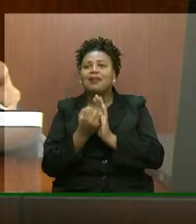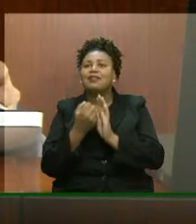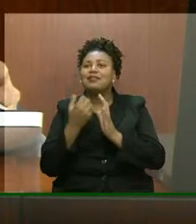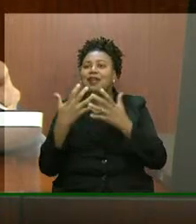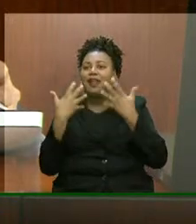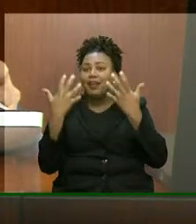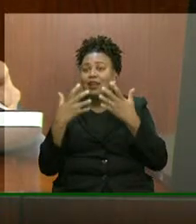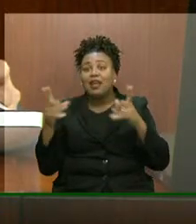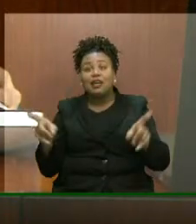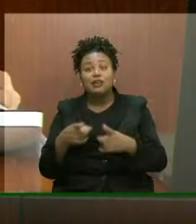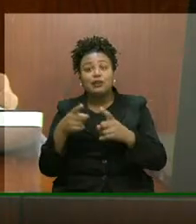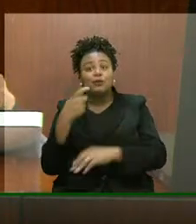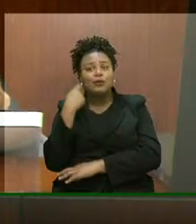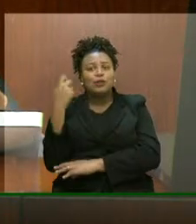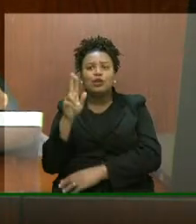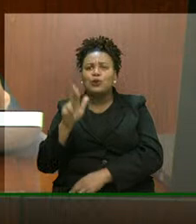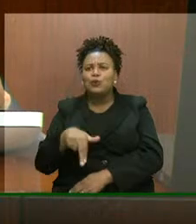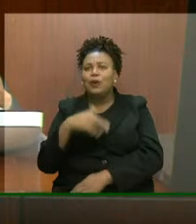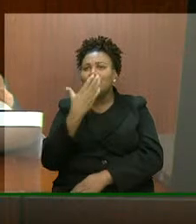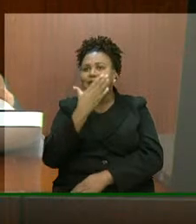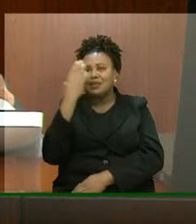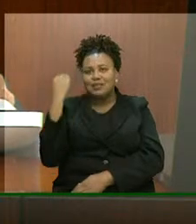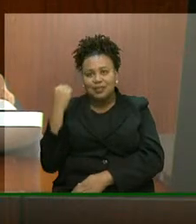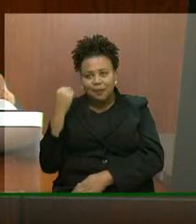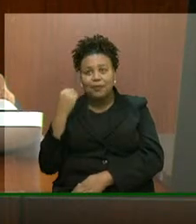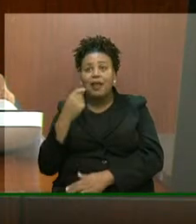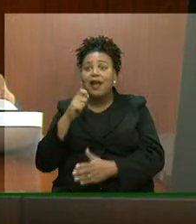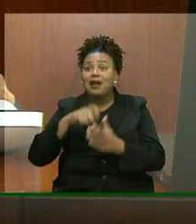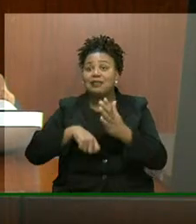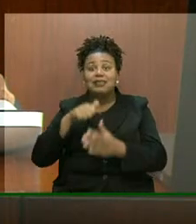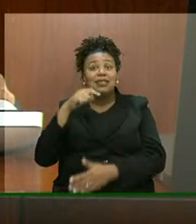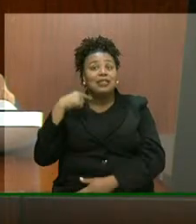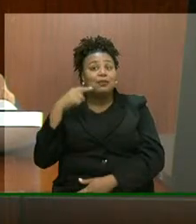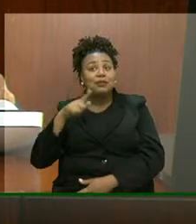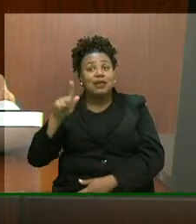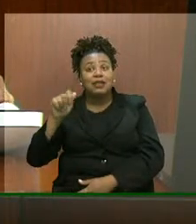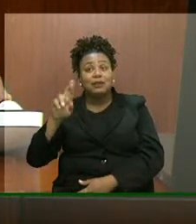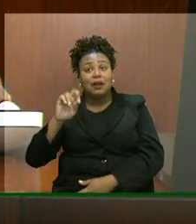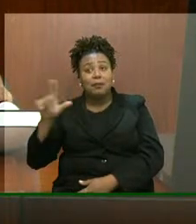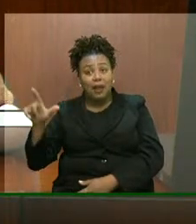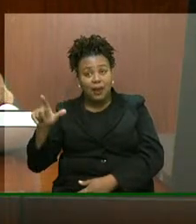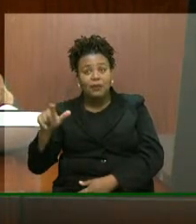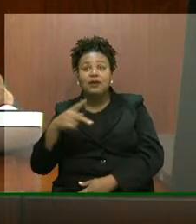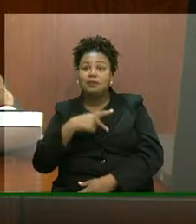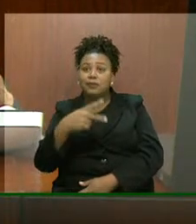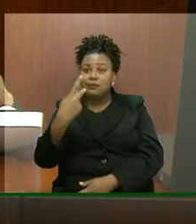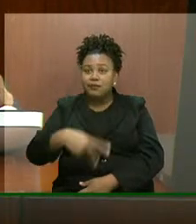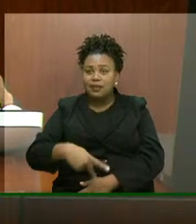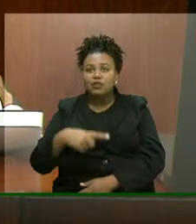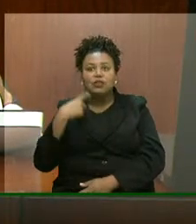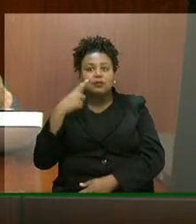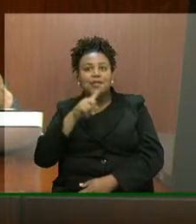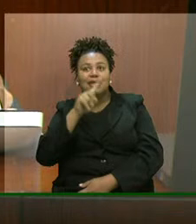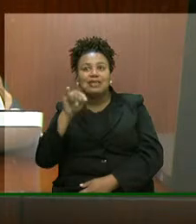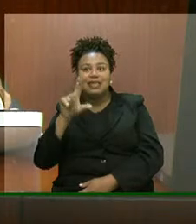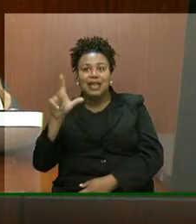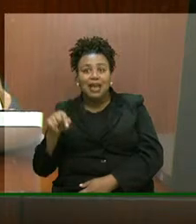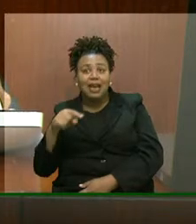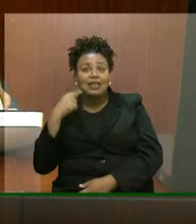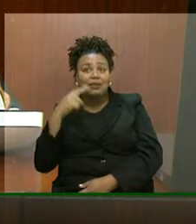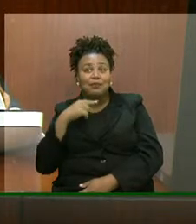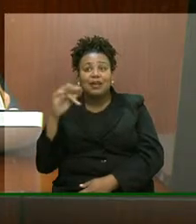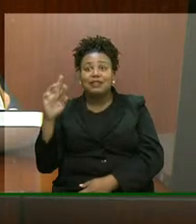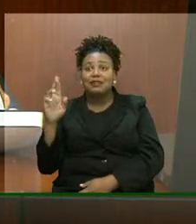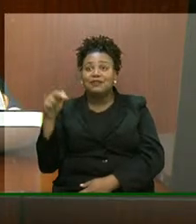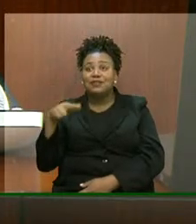música do Rio Grande do Sul jamais serão esquecidas. Assinam: deputado Gabriel Souza, presidente da Assembleia Legislativa, deputada Zilá Breitenbach, deputada